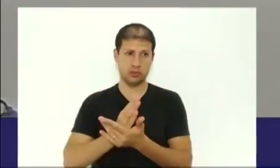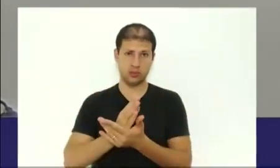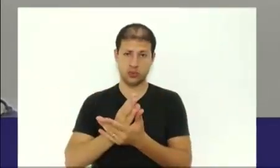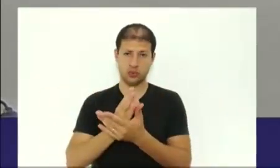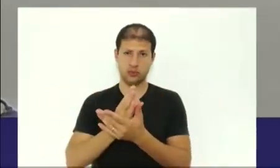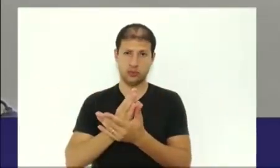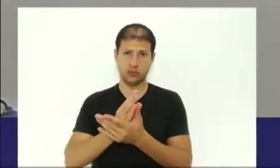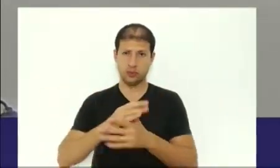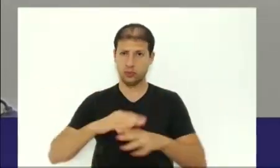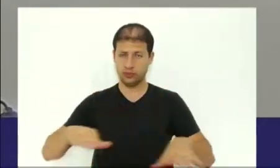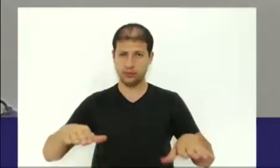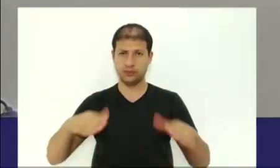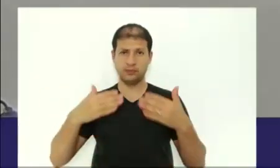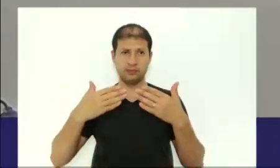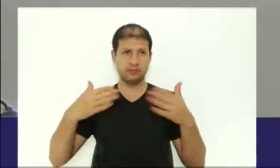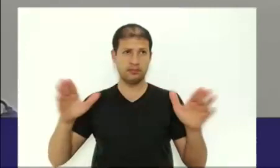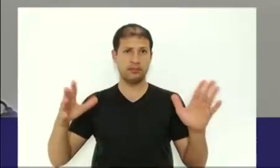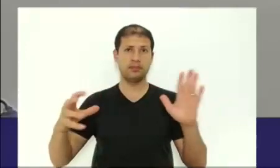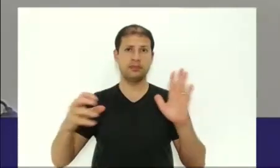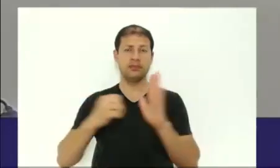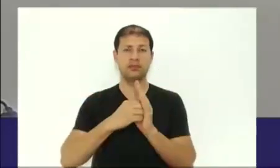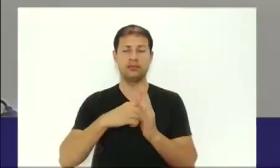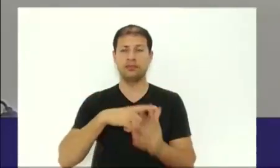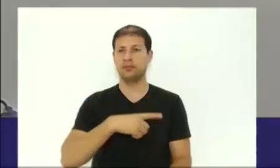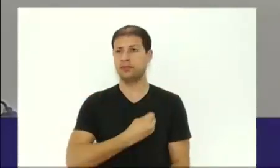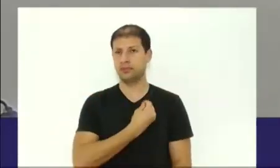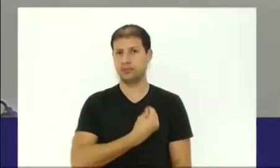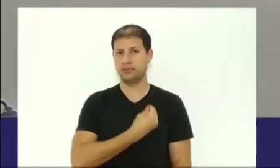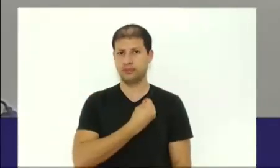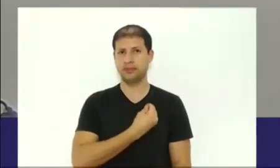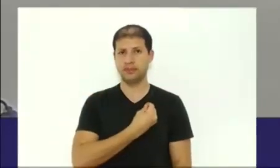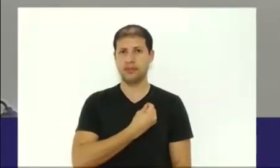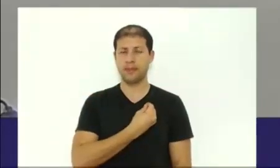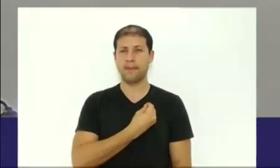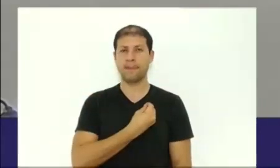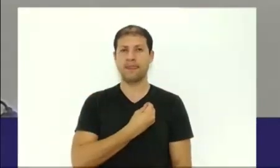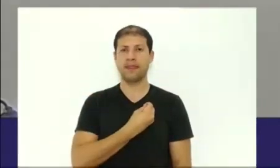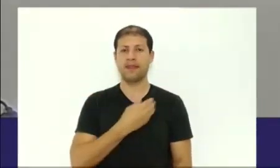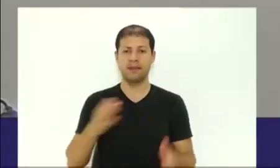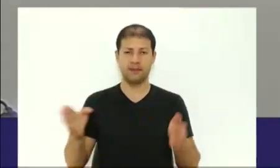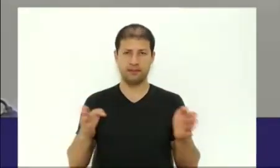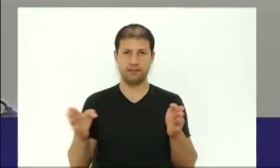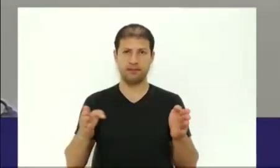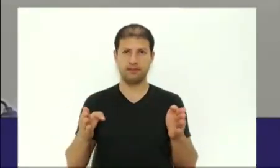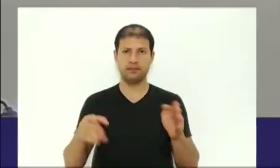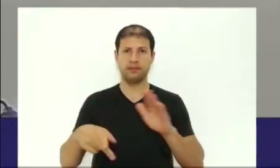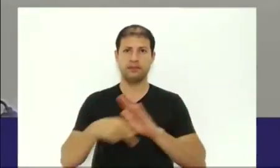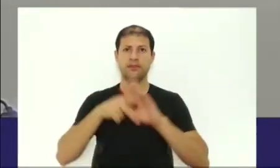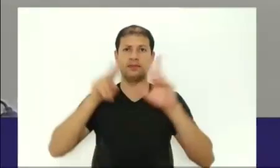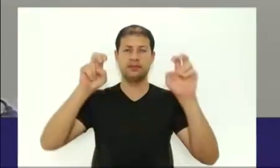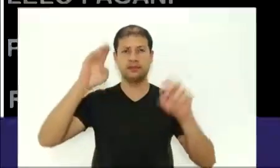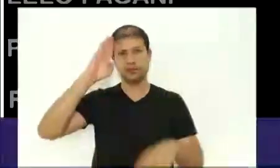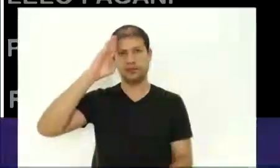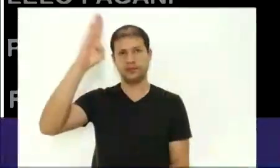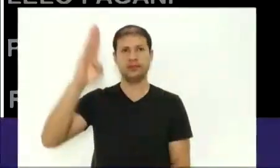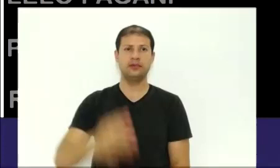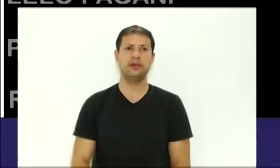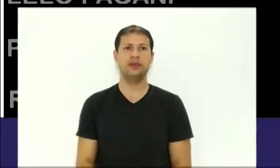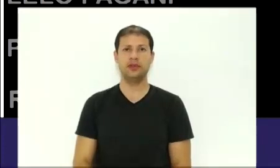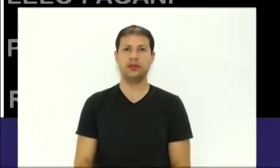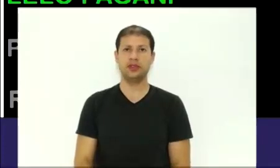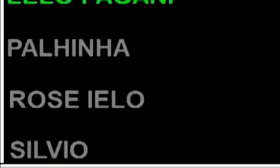está aberto o registro para presença para a fase da ordem do dia.